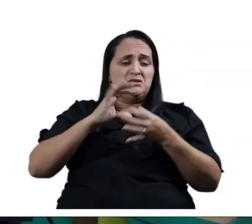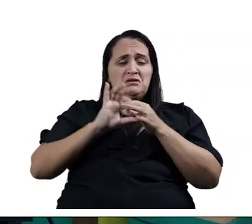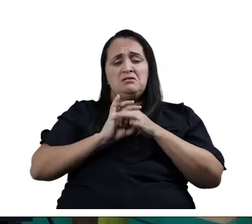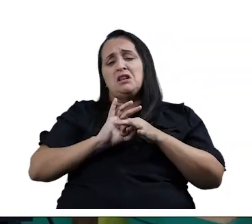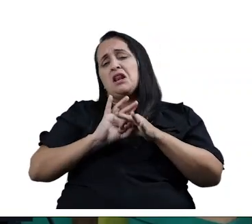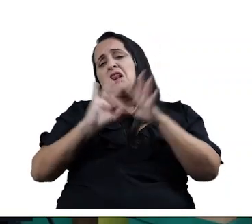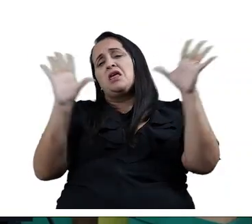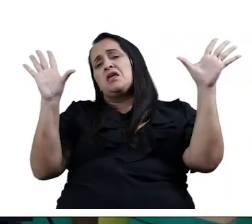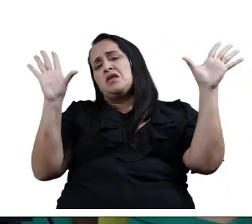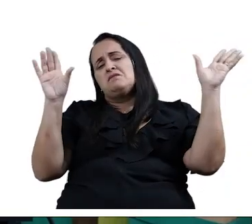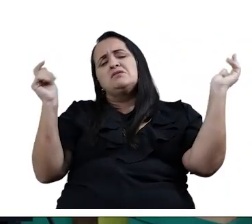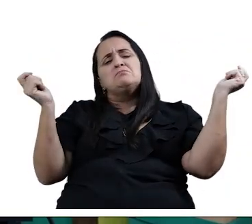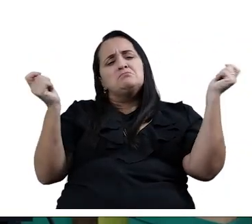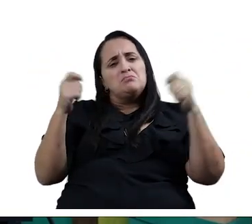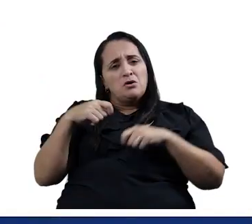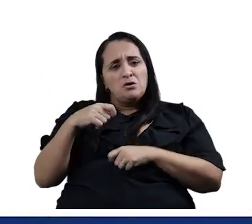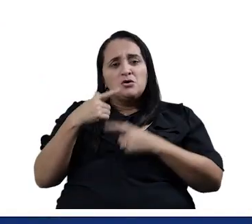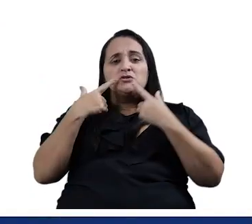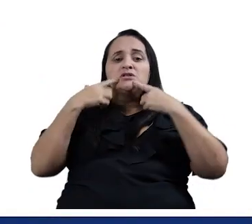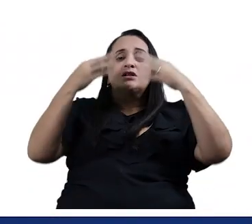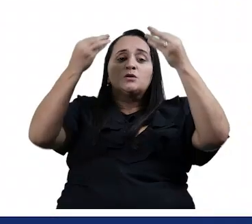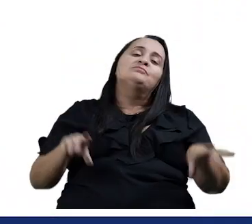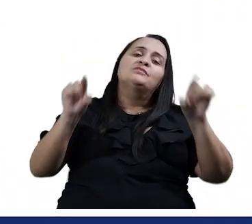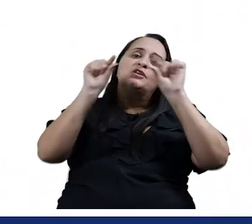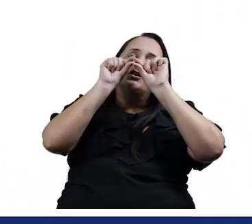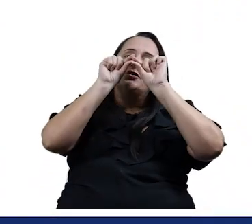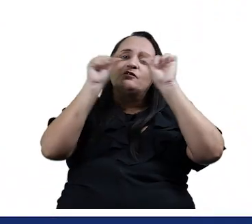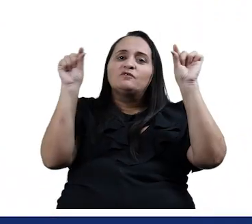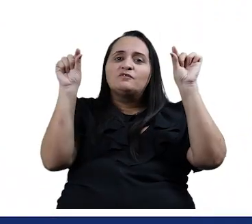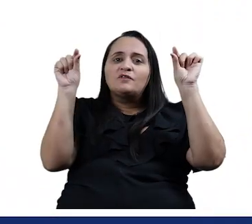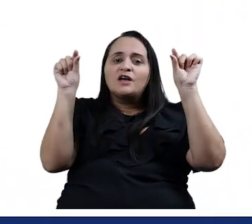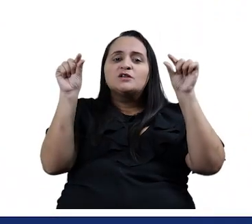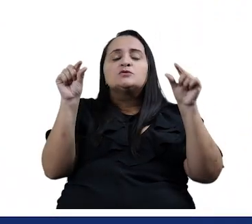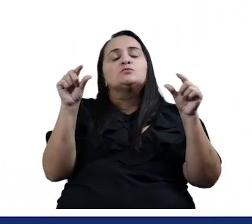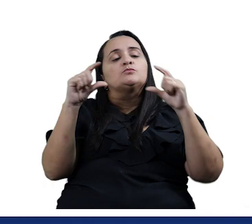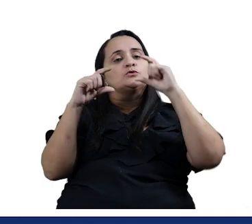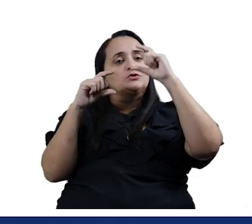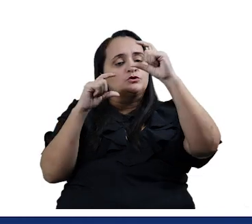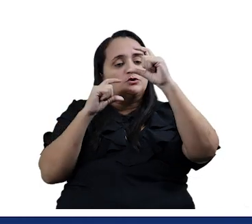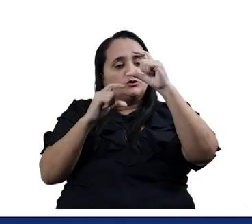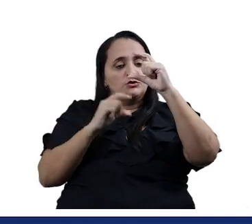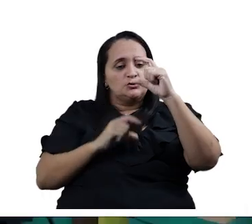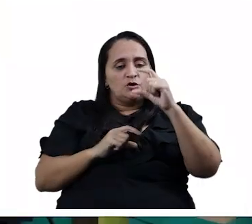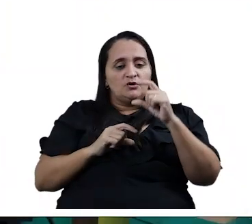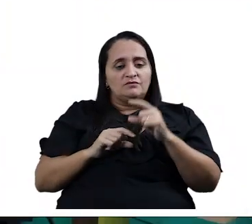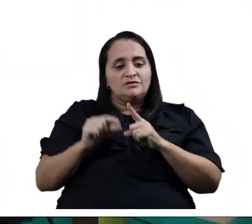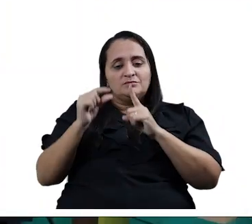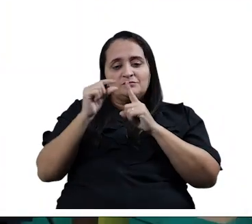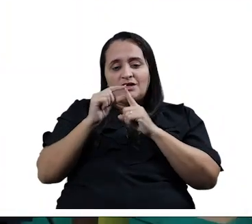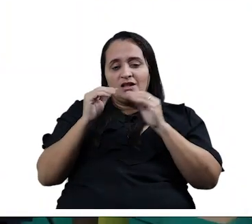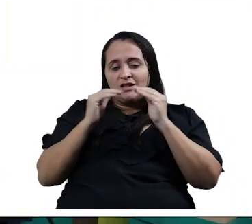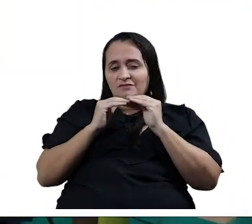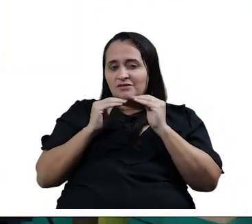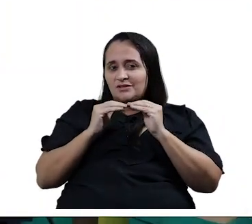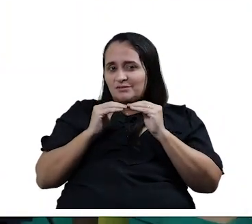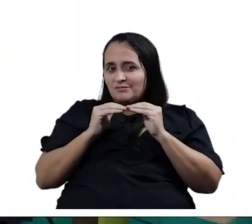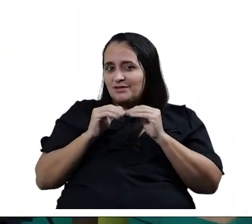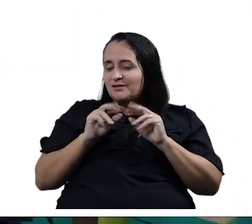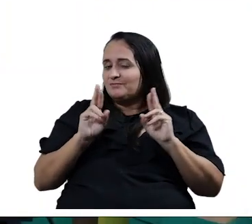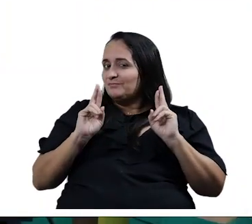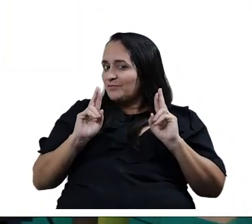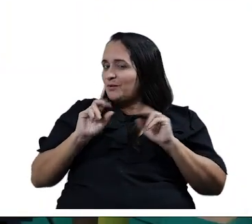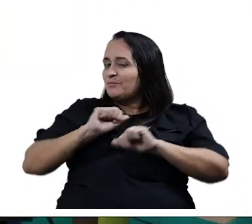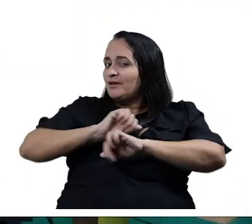poética. Então, a linguagem é subjetiva. Apresenta versos, estrofes e rimas. Tá bom? Então, espero que